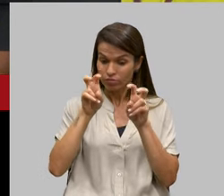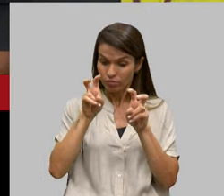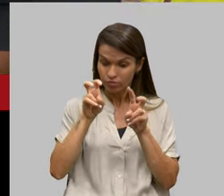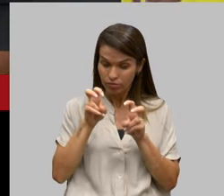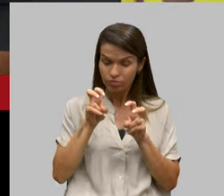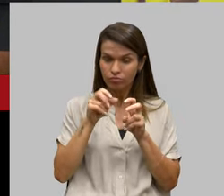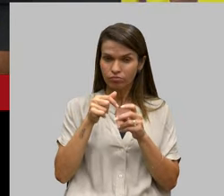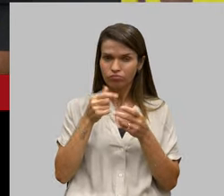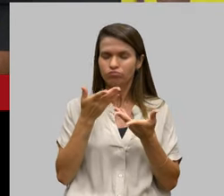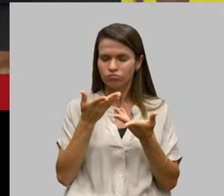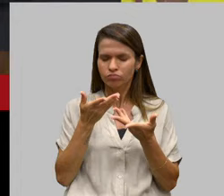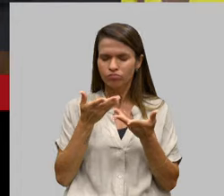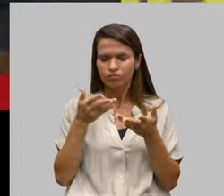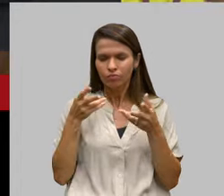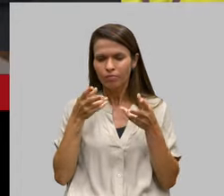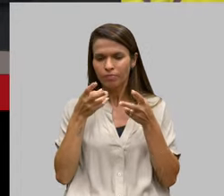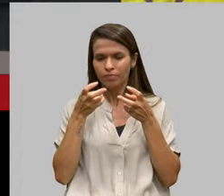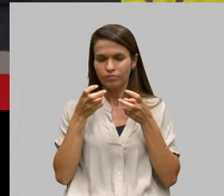nesse primeiro